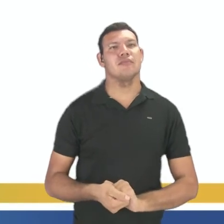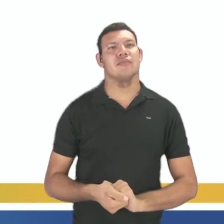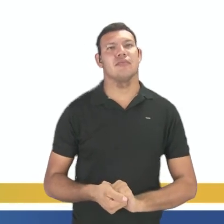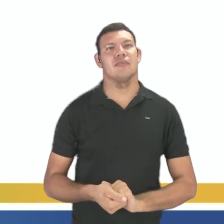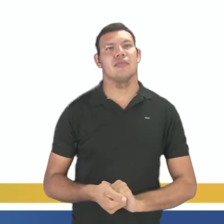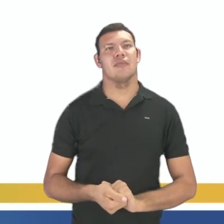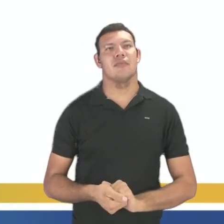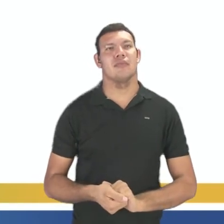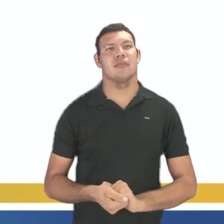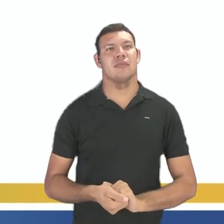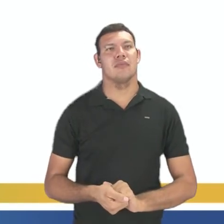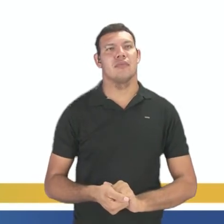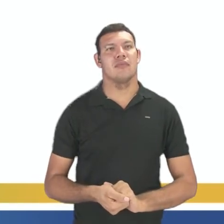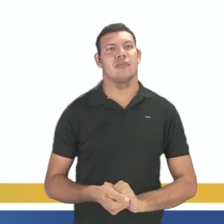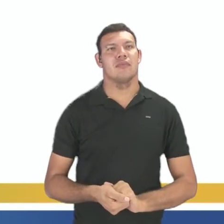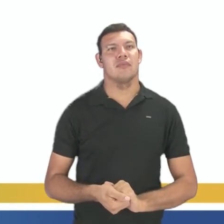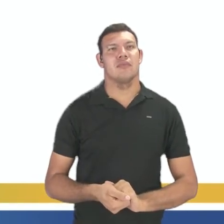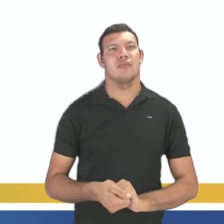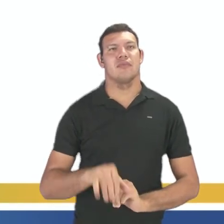or yours?